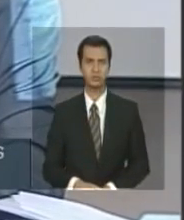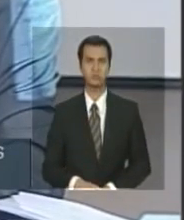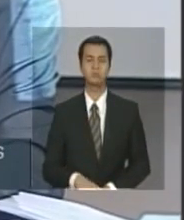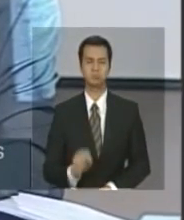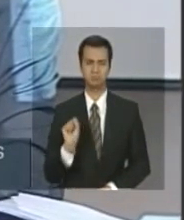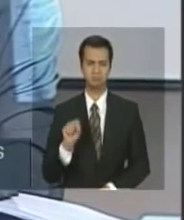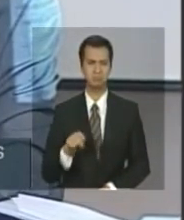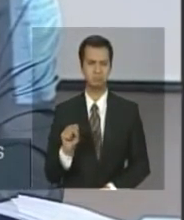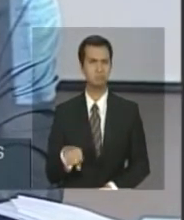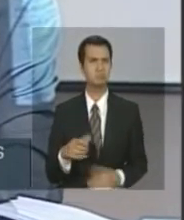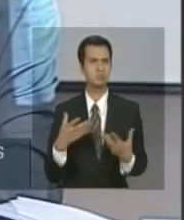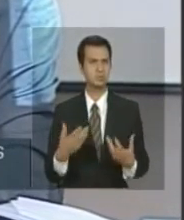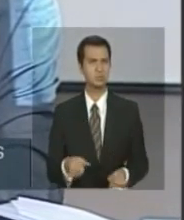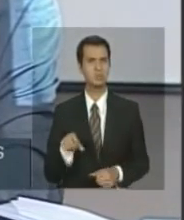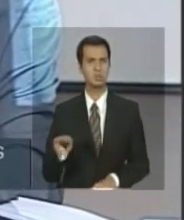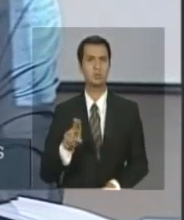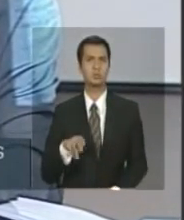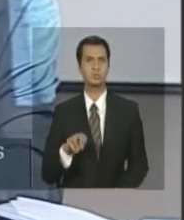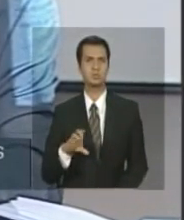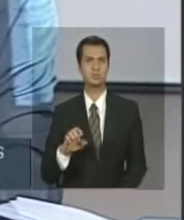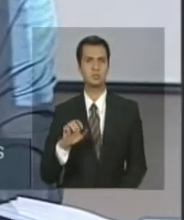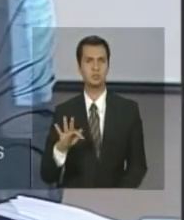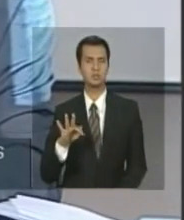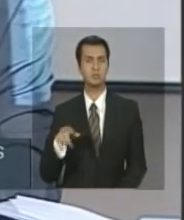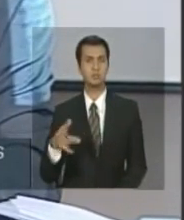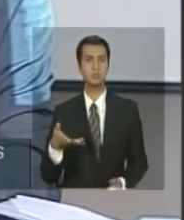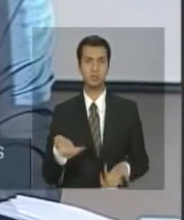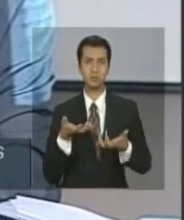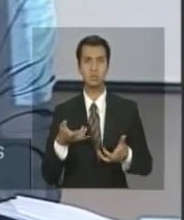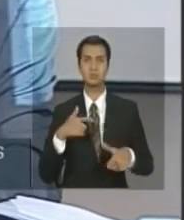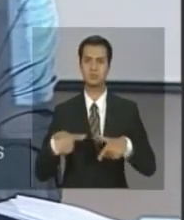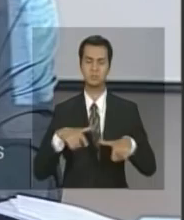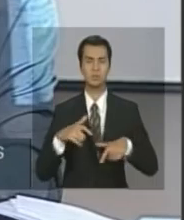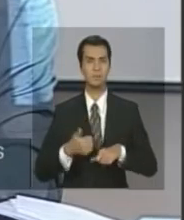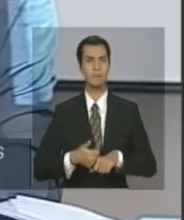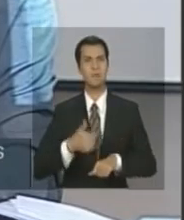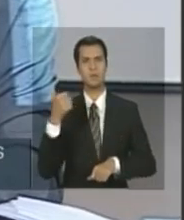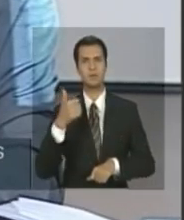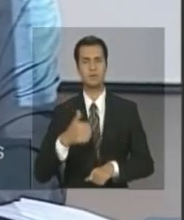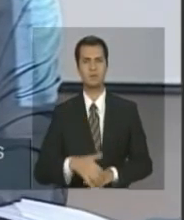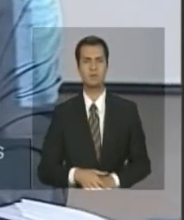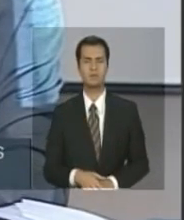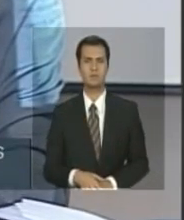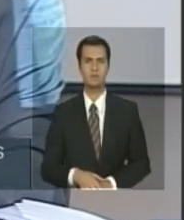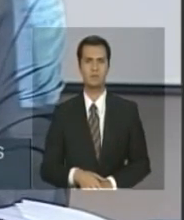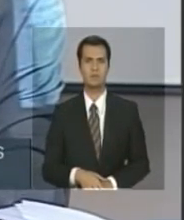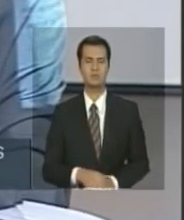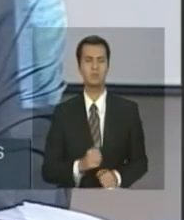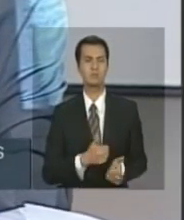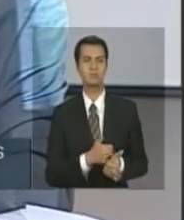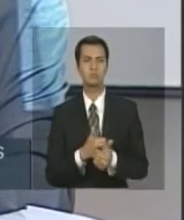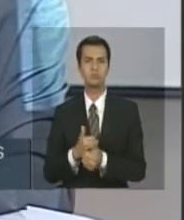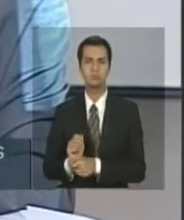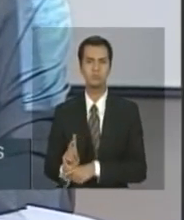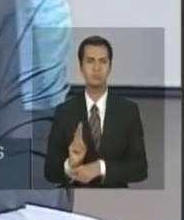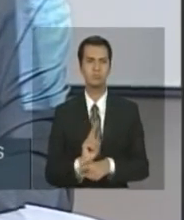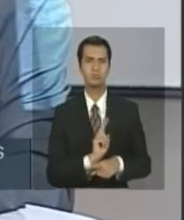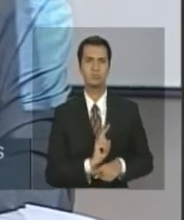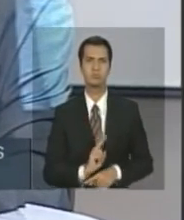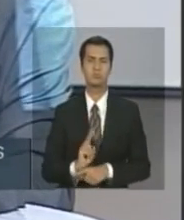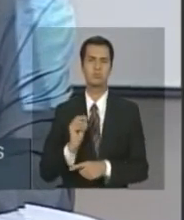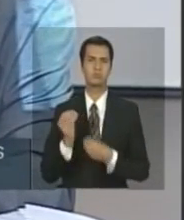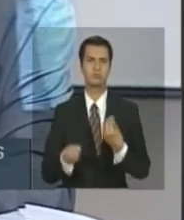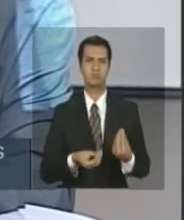Toparam. É interesse deles também aperfeiçoar o melhor mecanismo de fazermos esse monitoramento, ou seja, de